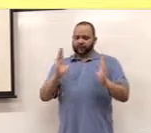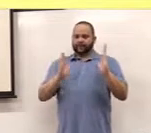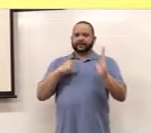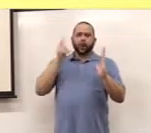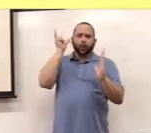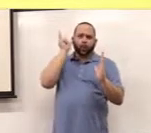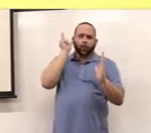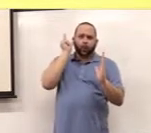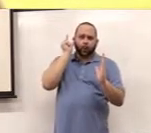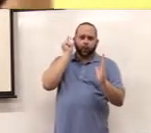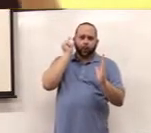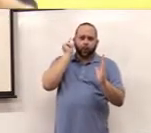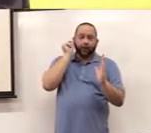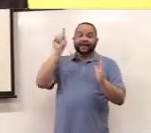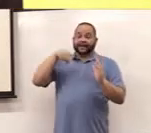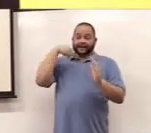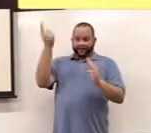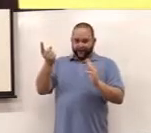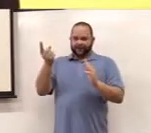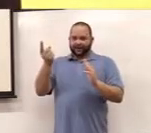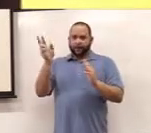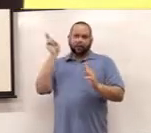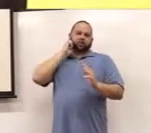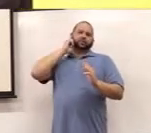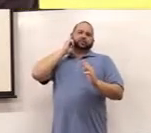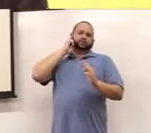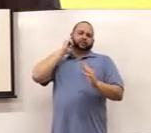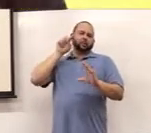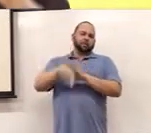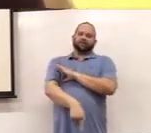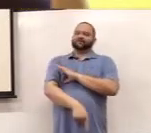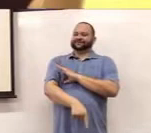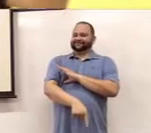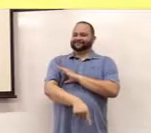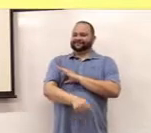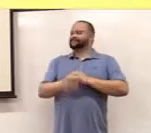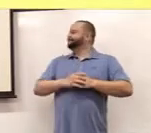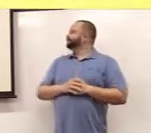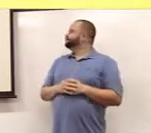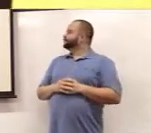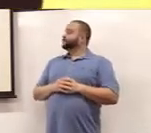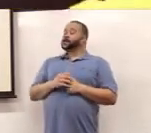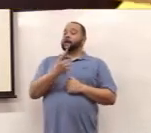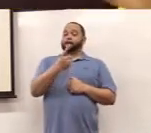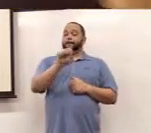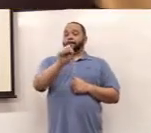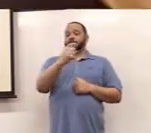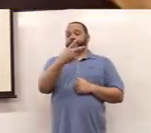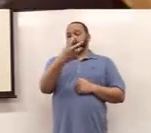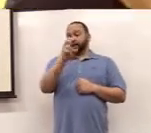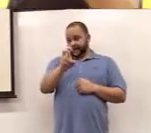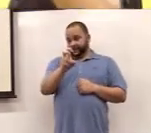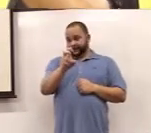que ele vai ficar totalmente surdo. Agora ele ainda escuta, né? E ele vai perdendo a audição. Bom, em 1815, o irmão